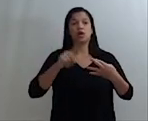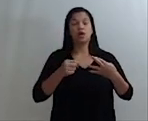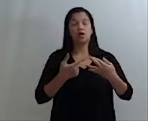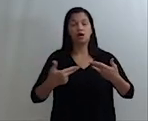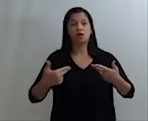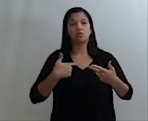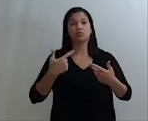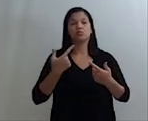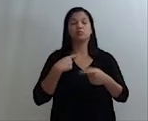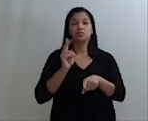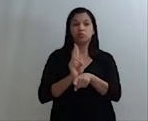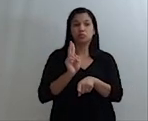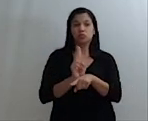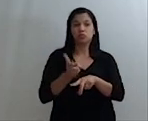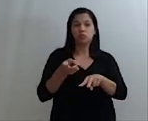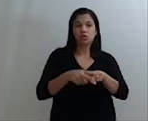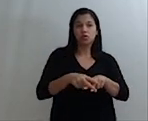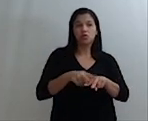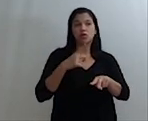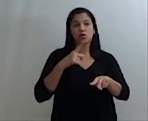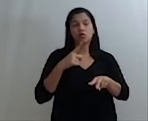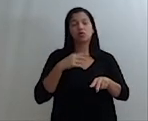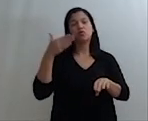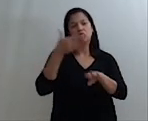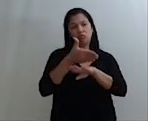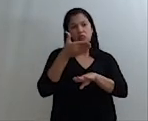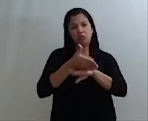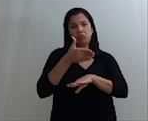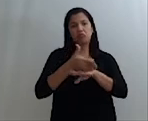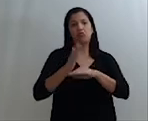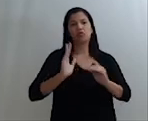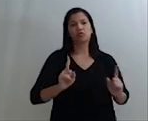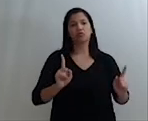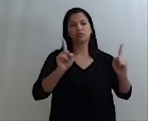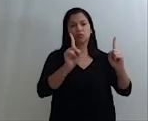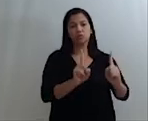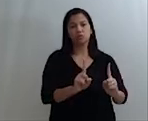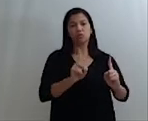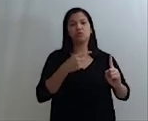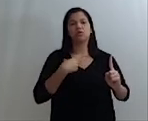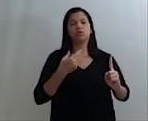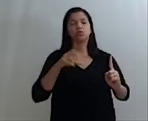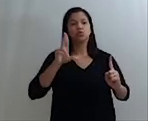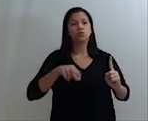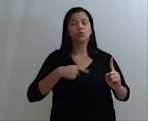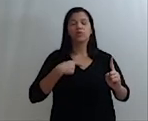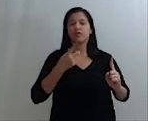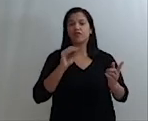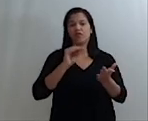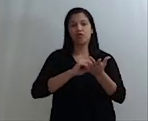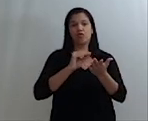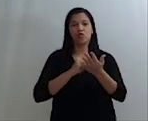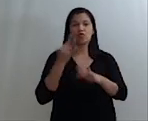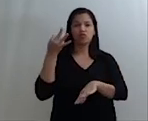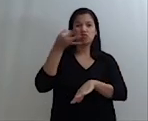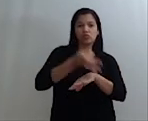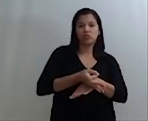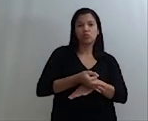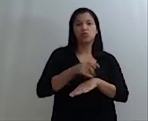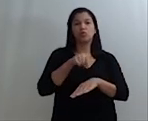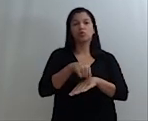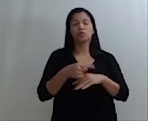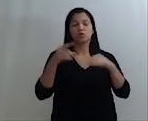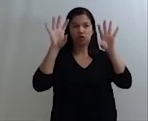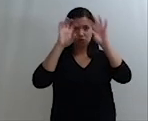prisão consistente em comparecimento em juízo proibição de ausentar-se da comarca sem autorização proibição de manter contato com correus proibição